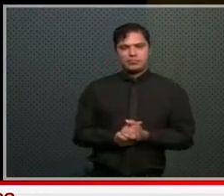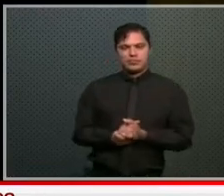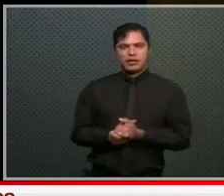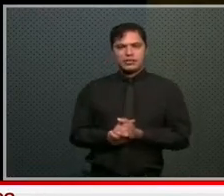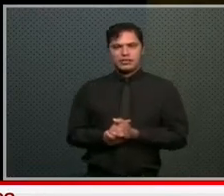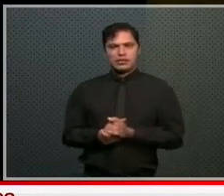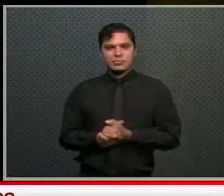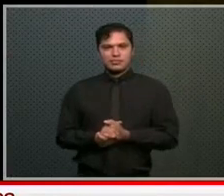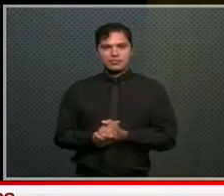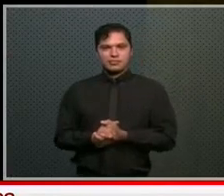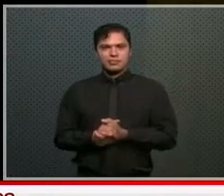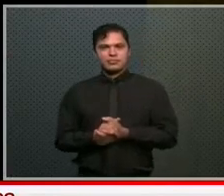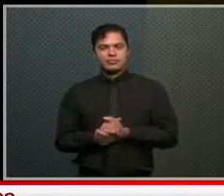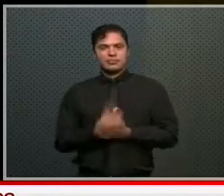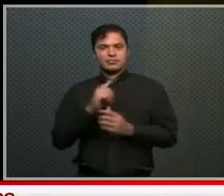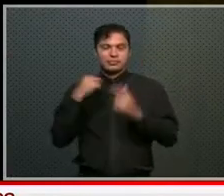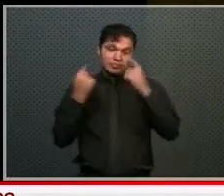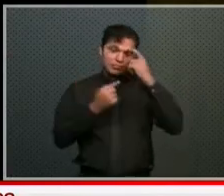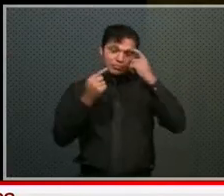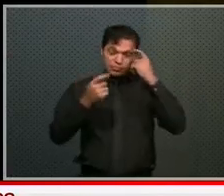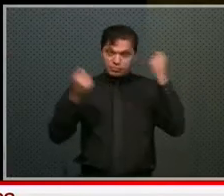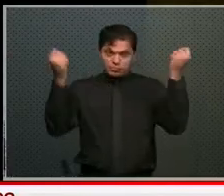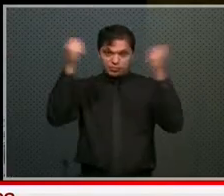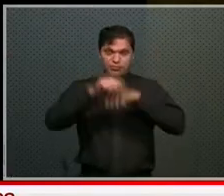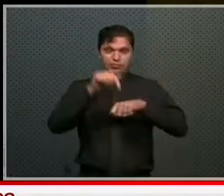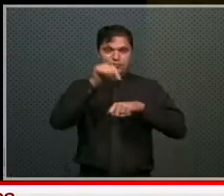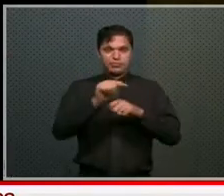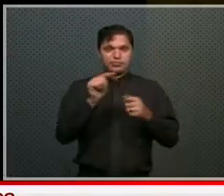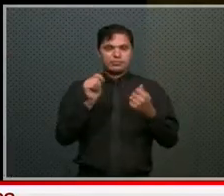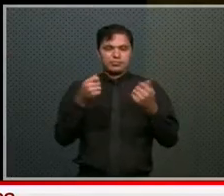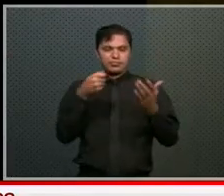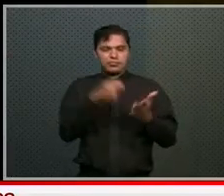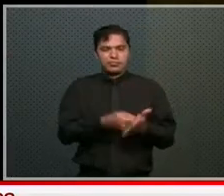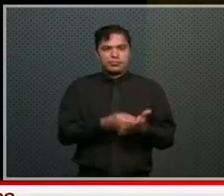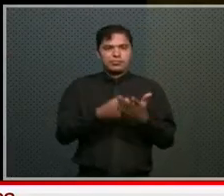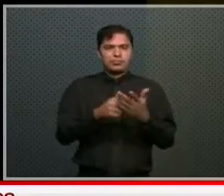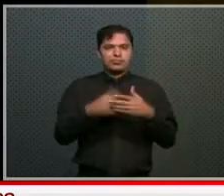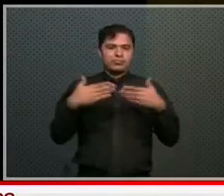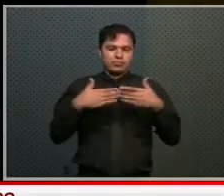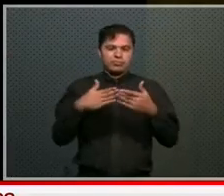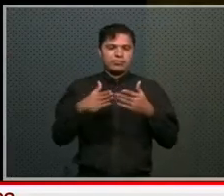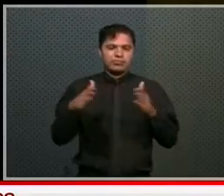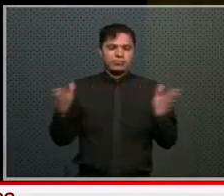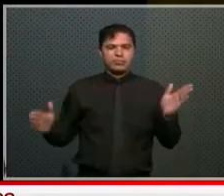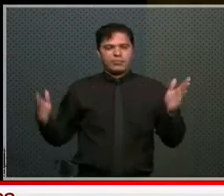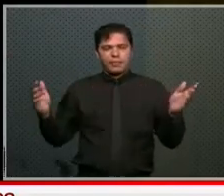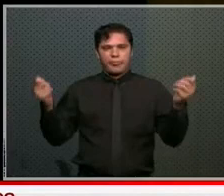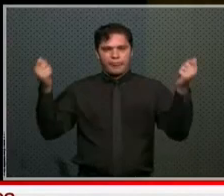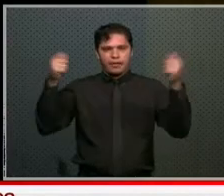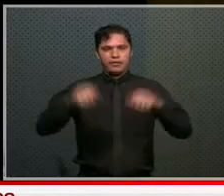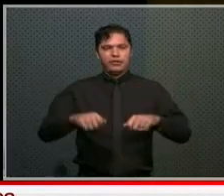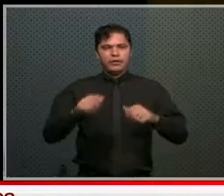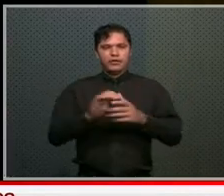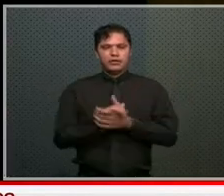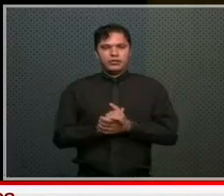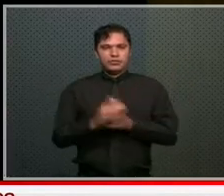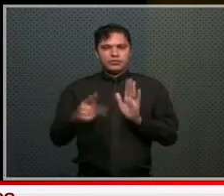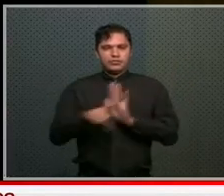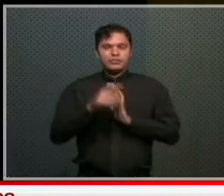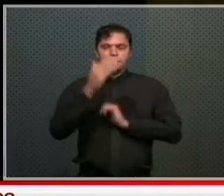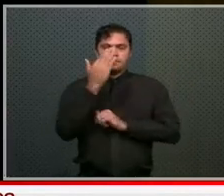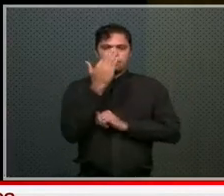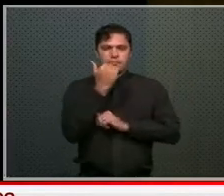categoricamente nós afirmamos que nós deputados passamos a ampliar as possibilidades de